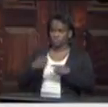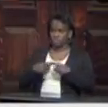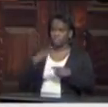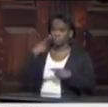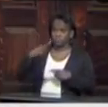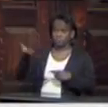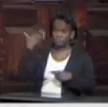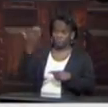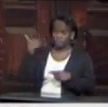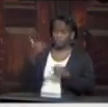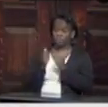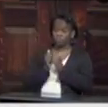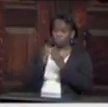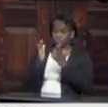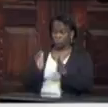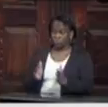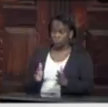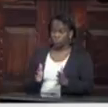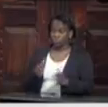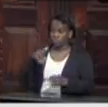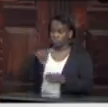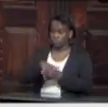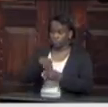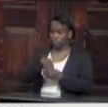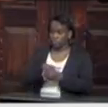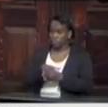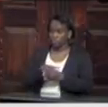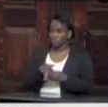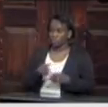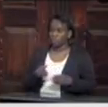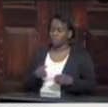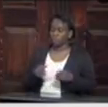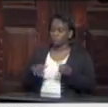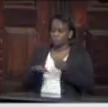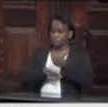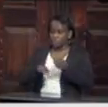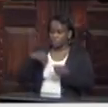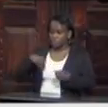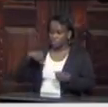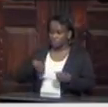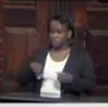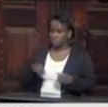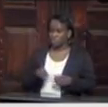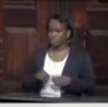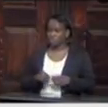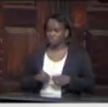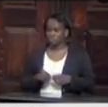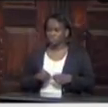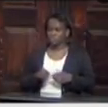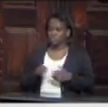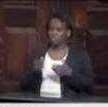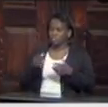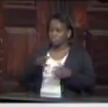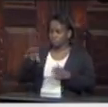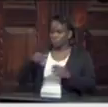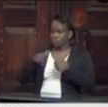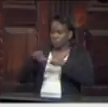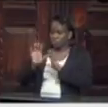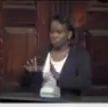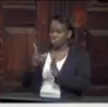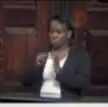semana passada iniciamos a votação do piso salarial e ficou os